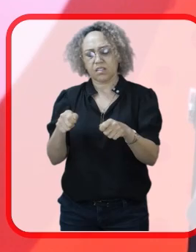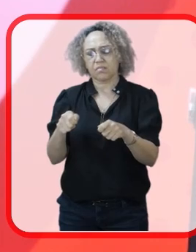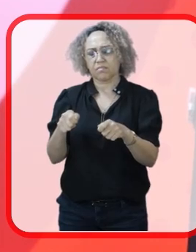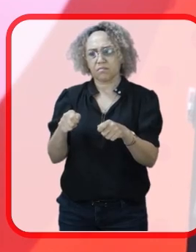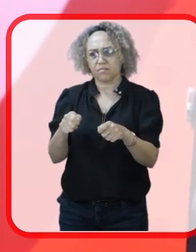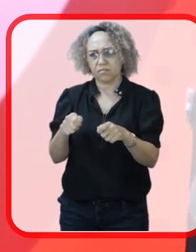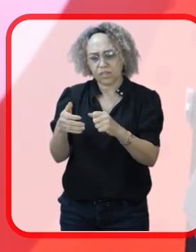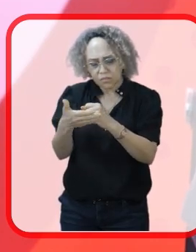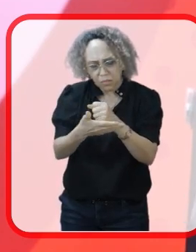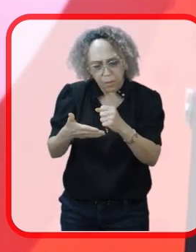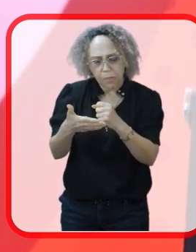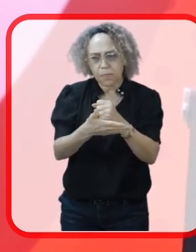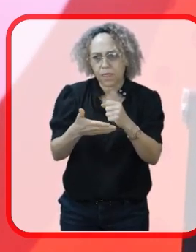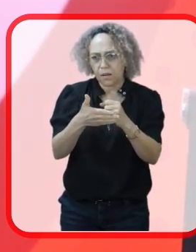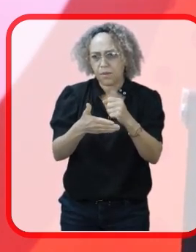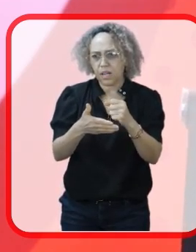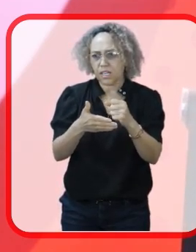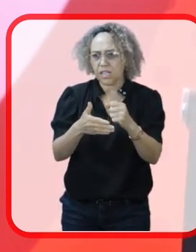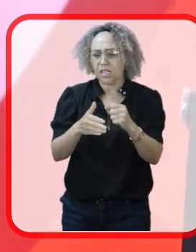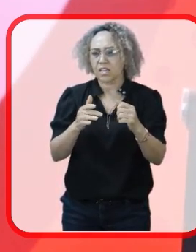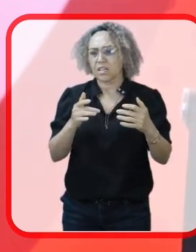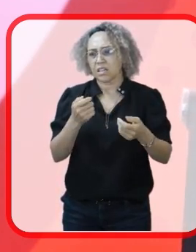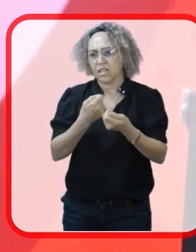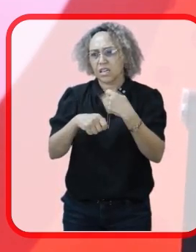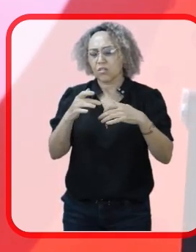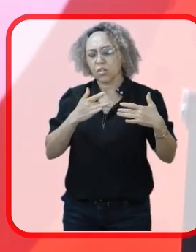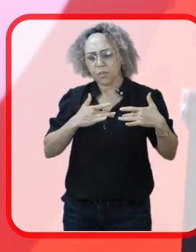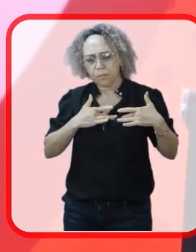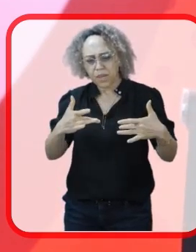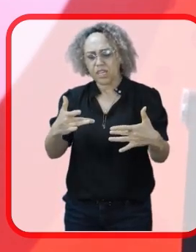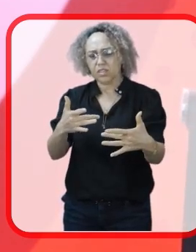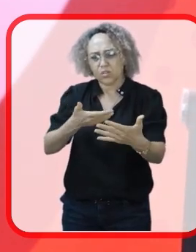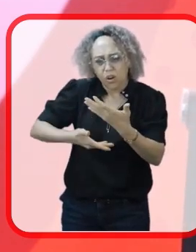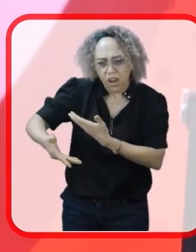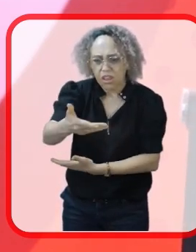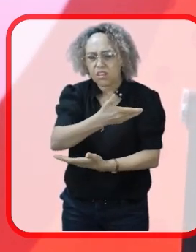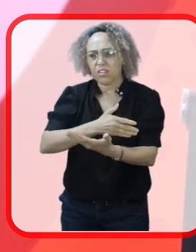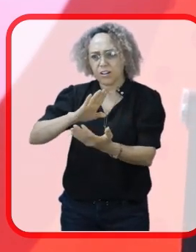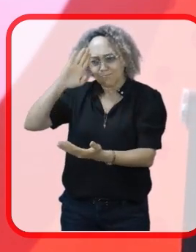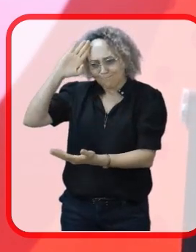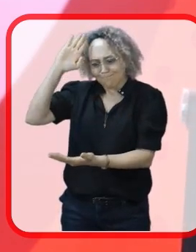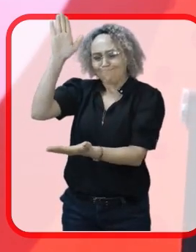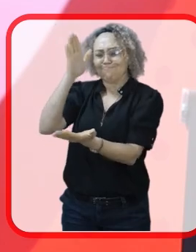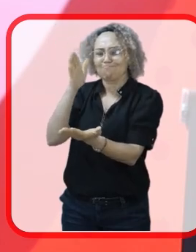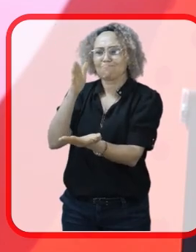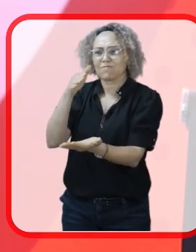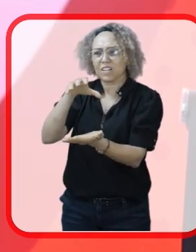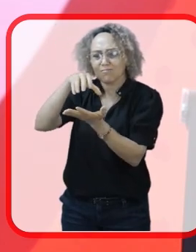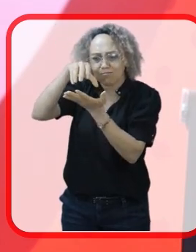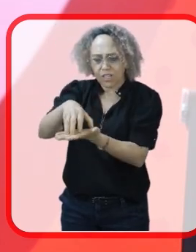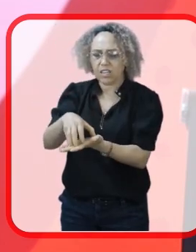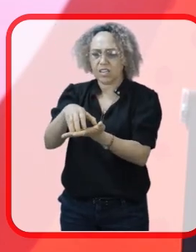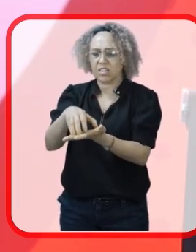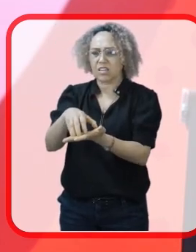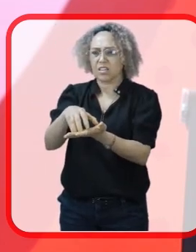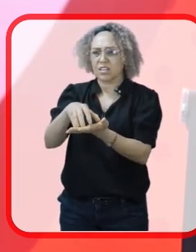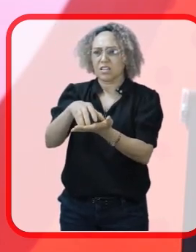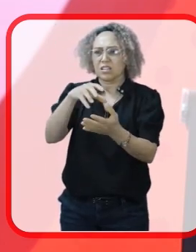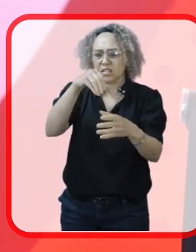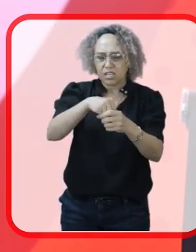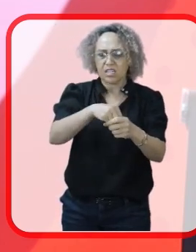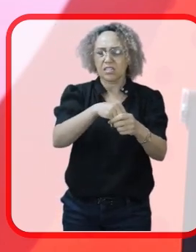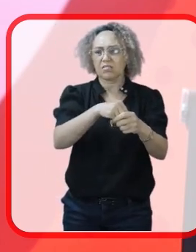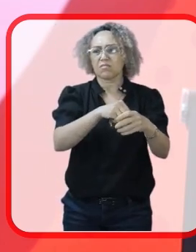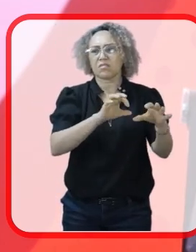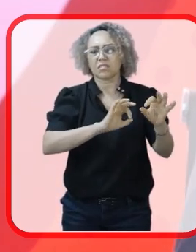economia solidária é eixo central, sim, de organização das ações do PT nesse século XXI, é eixo central,